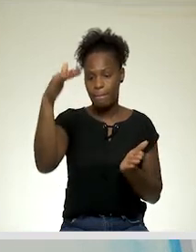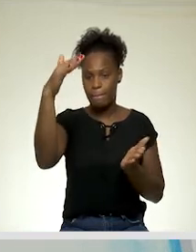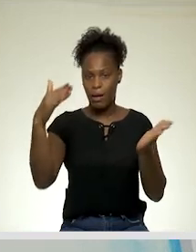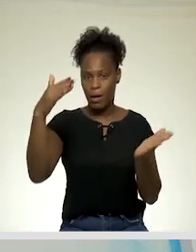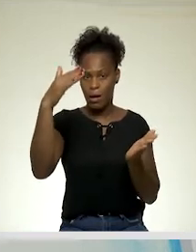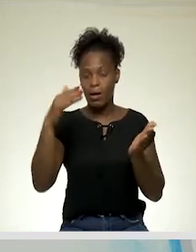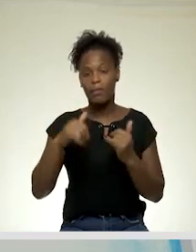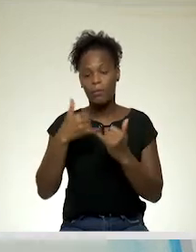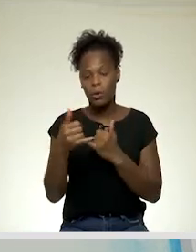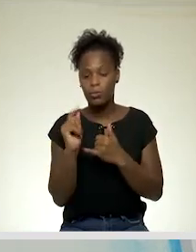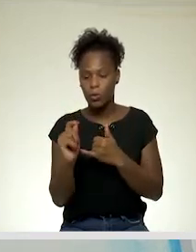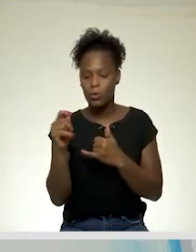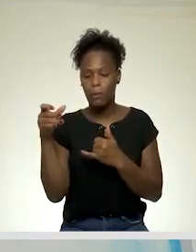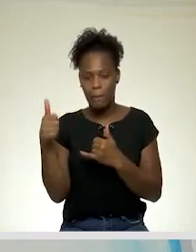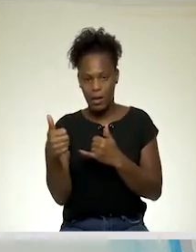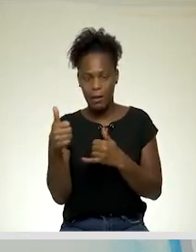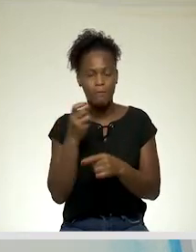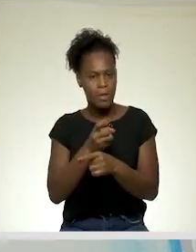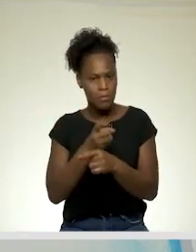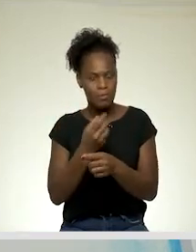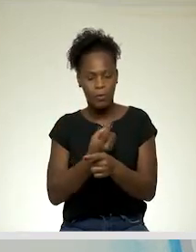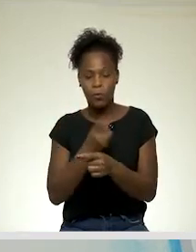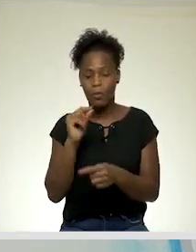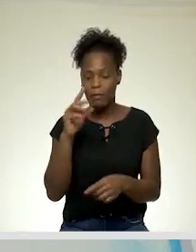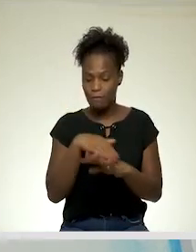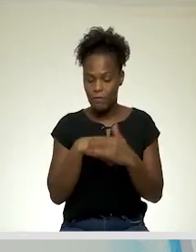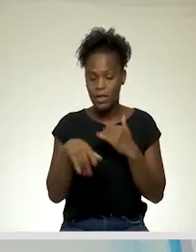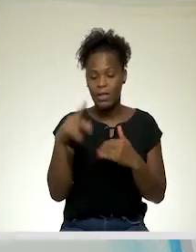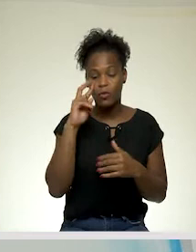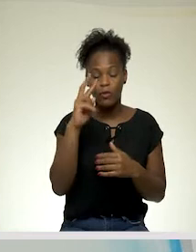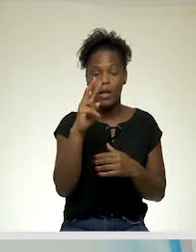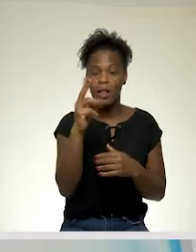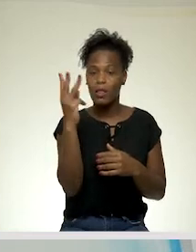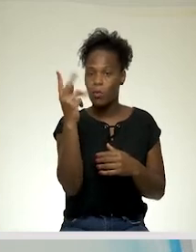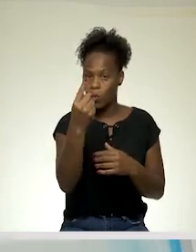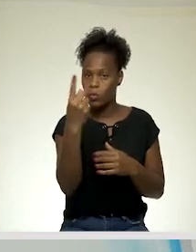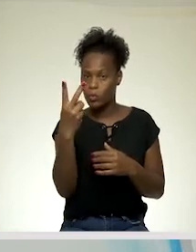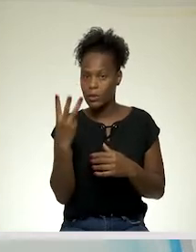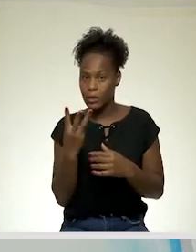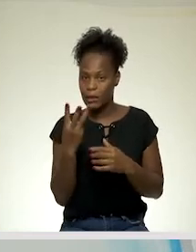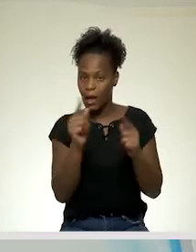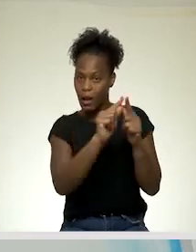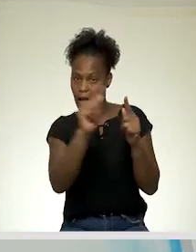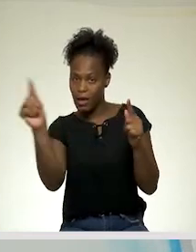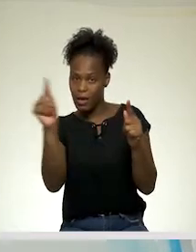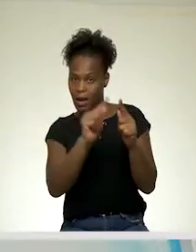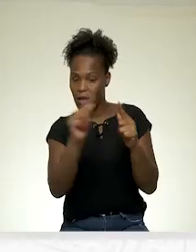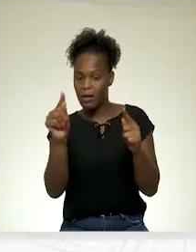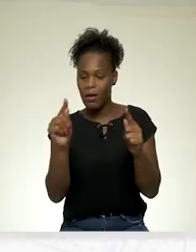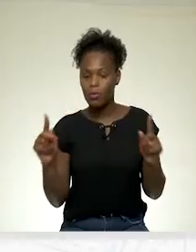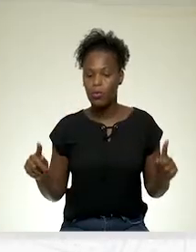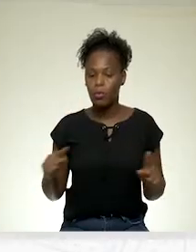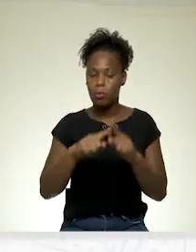vértice, faço a mesma coisa. Vocês podem ver que as 3 linhas encontram-se num